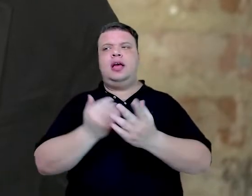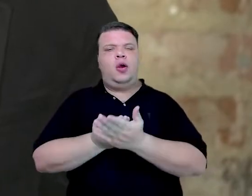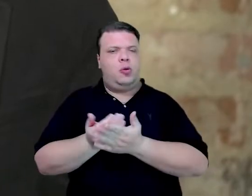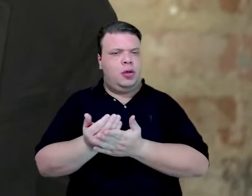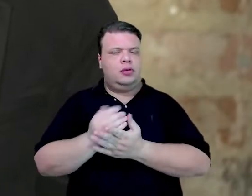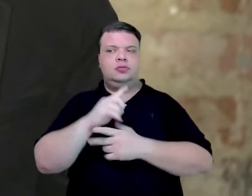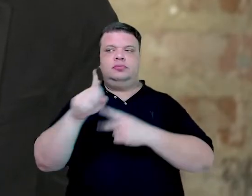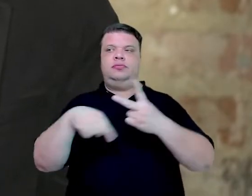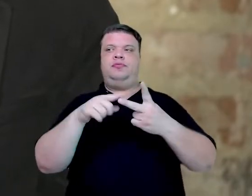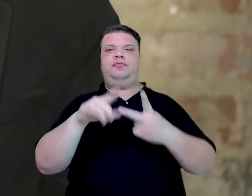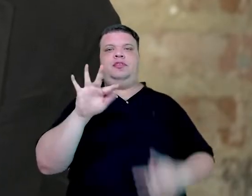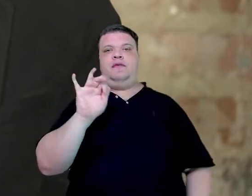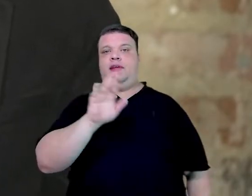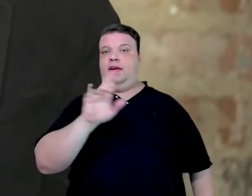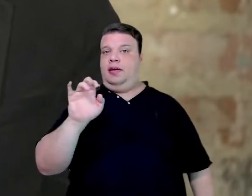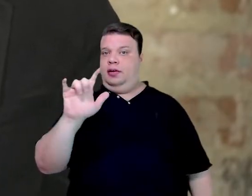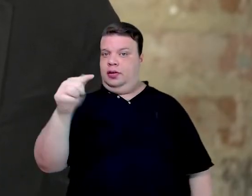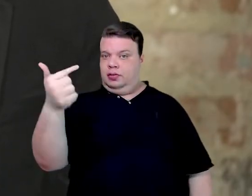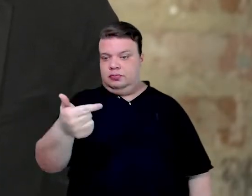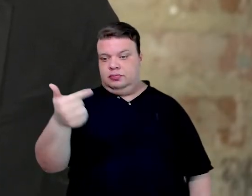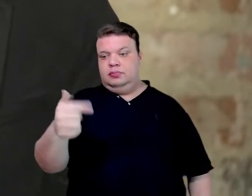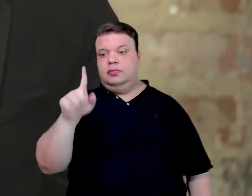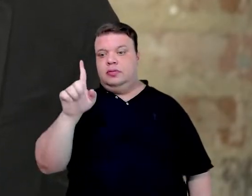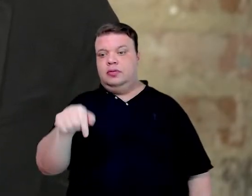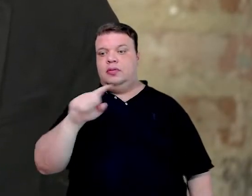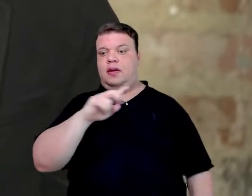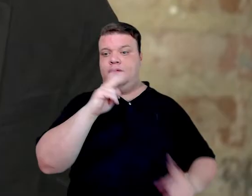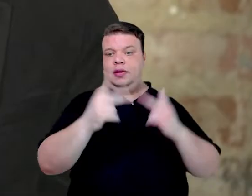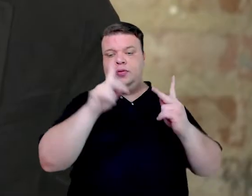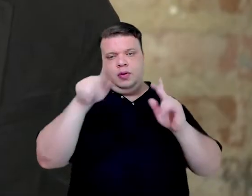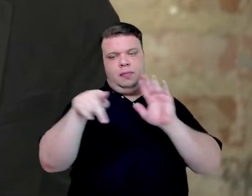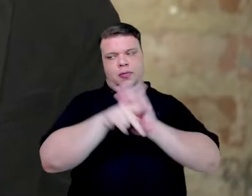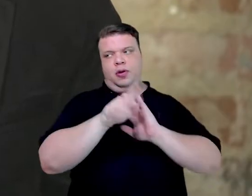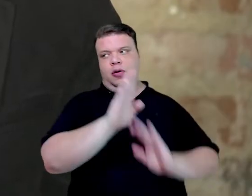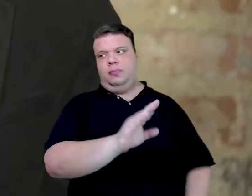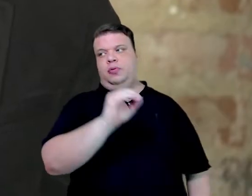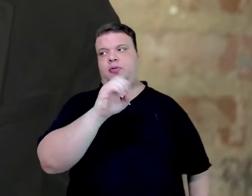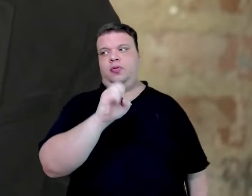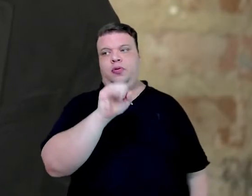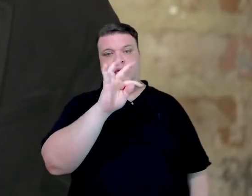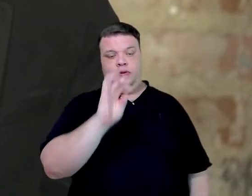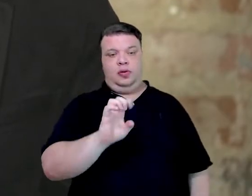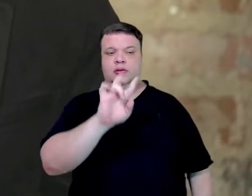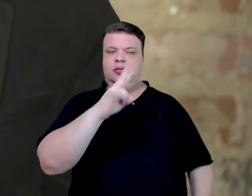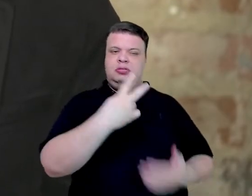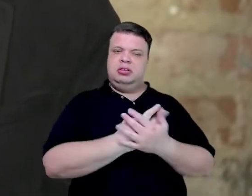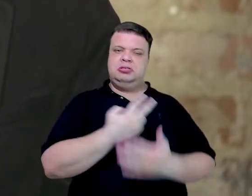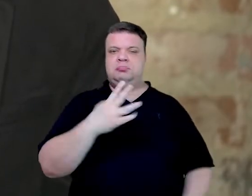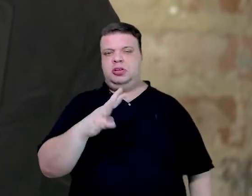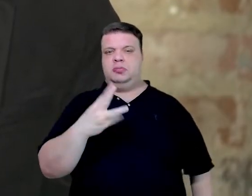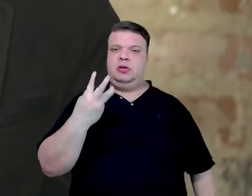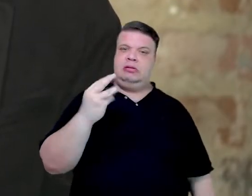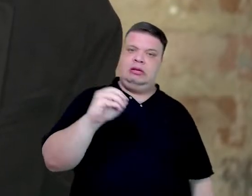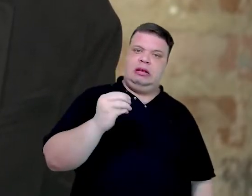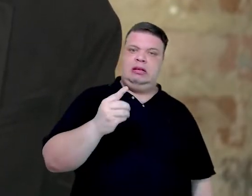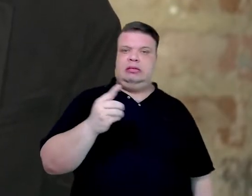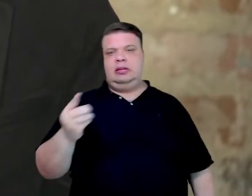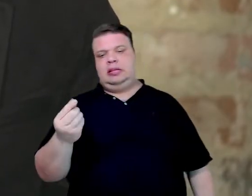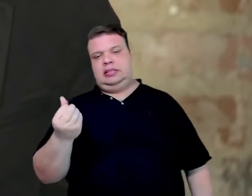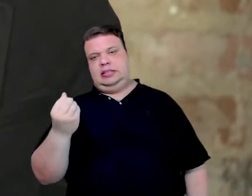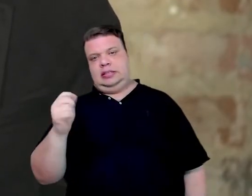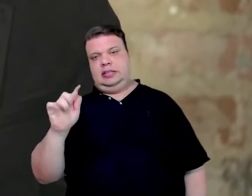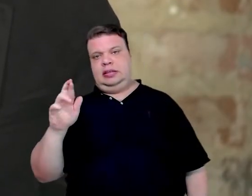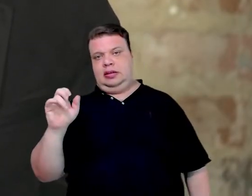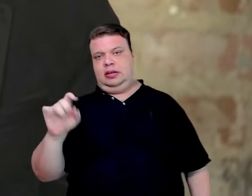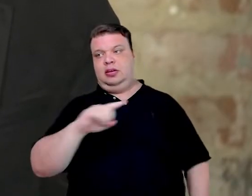basicamente geram os ventos alísios. A segunda célula se chama de Farrell, são ventos de oeste, né? E que ocorrem entre 30